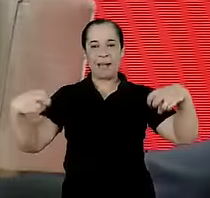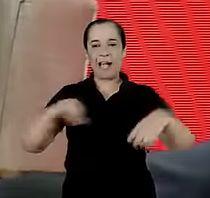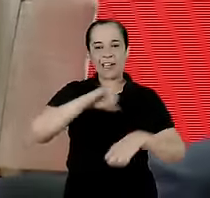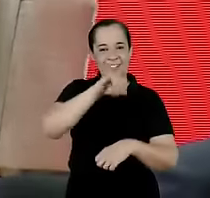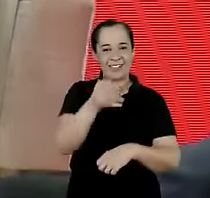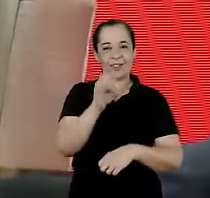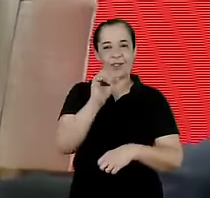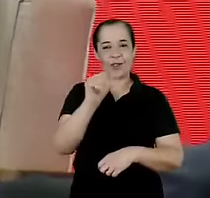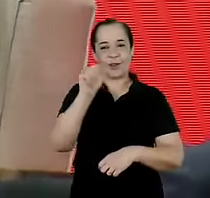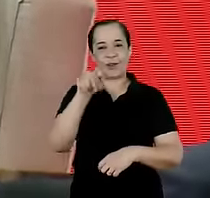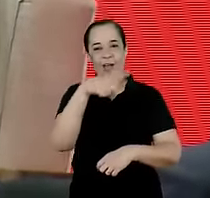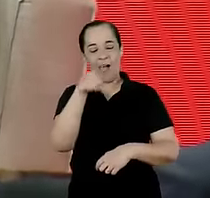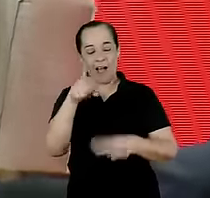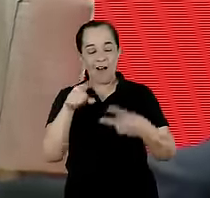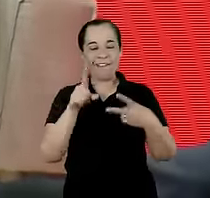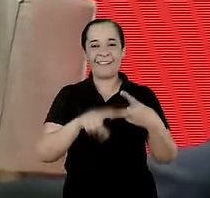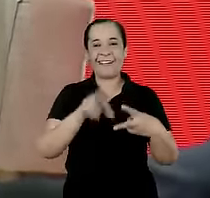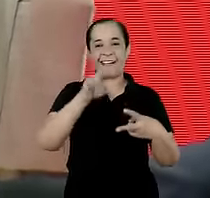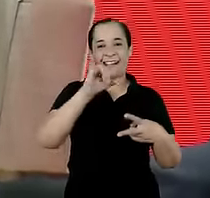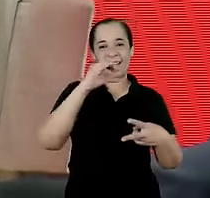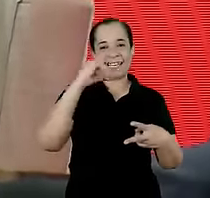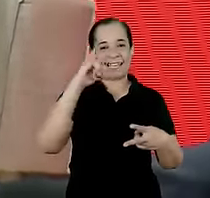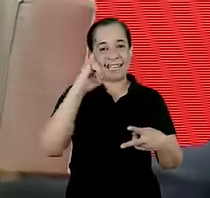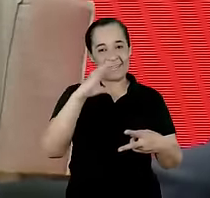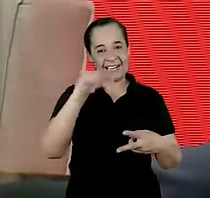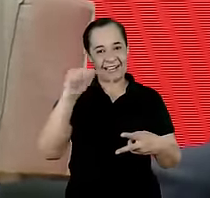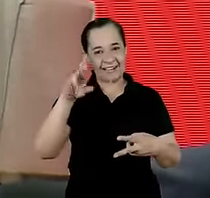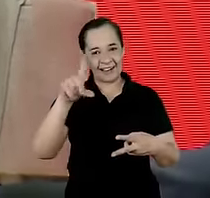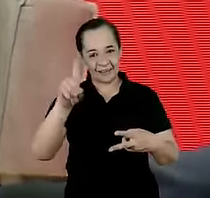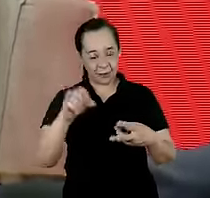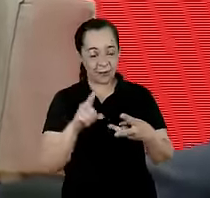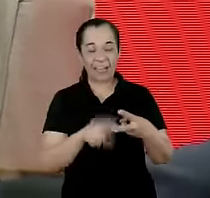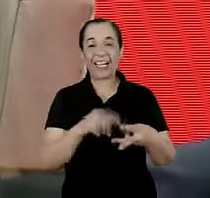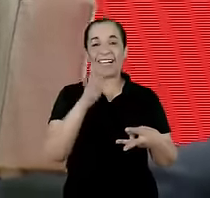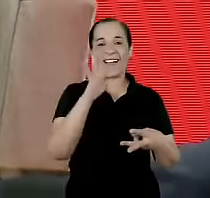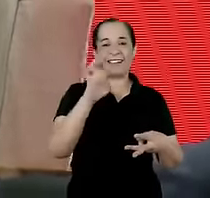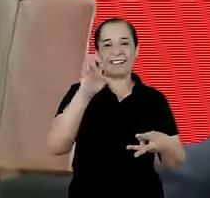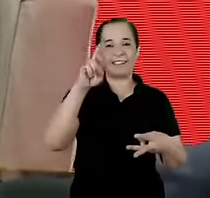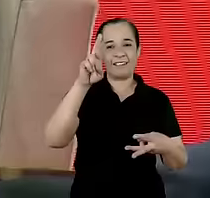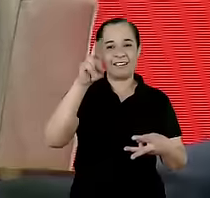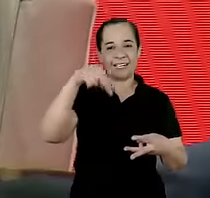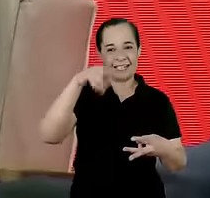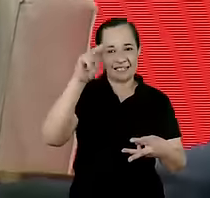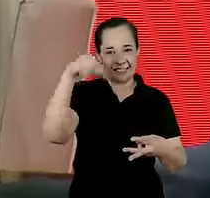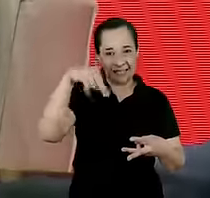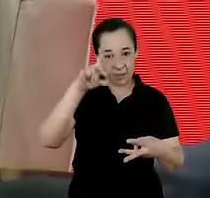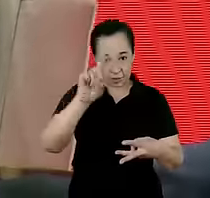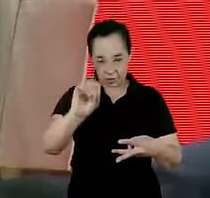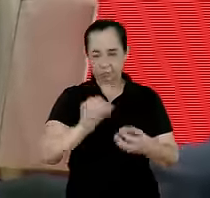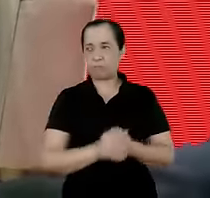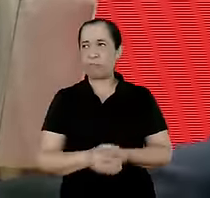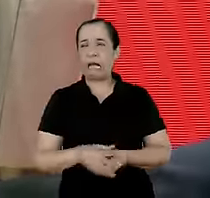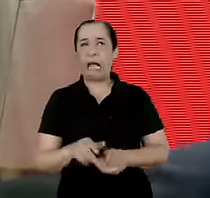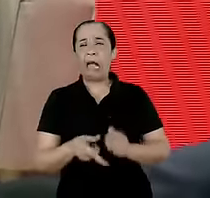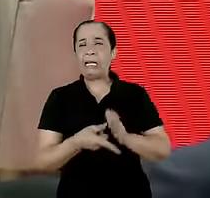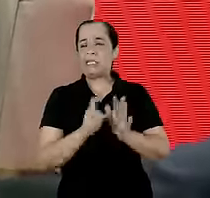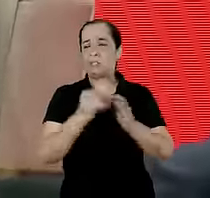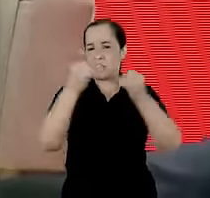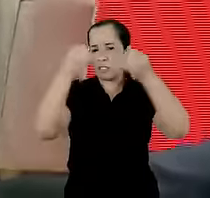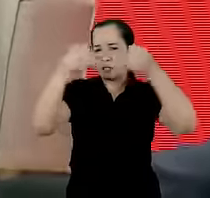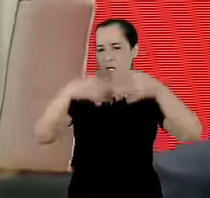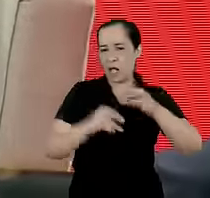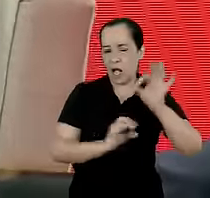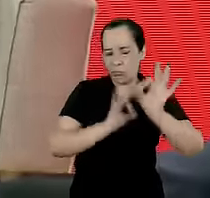licado Fernando eh antes de falar das das reformas em si eu queria falar um